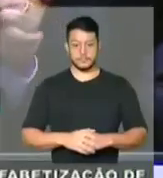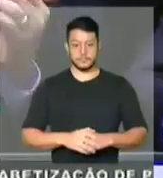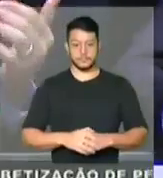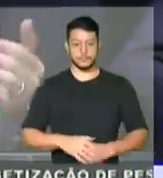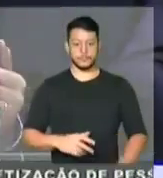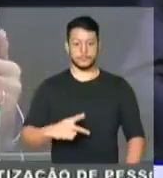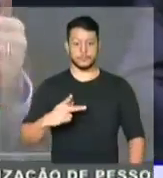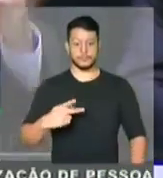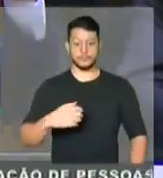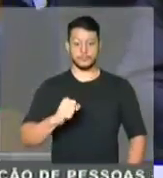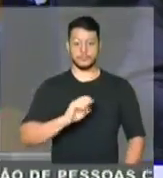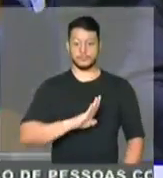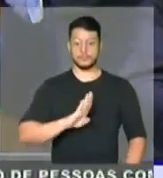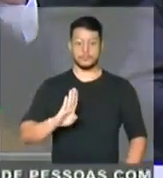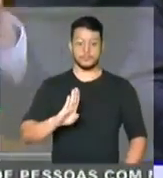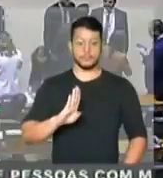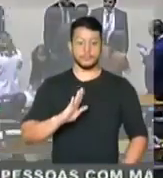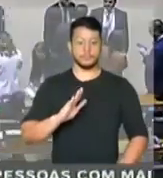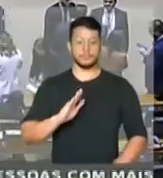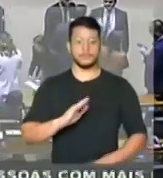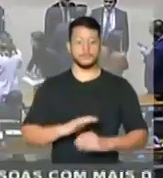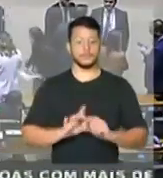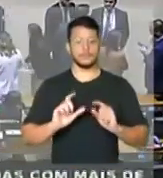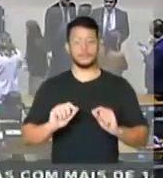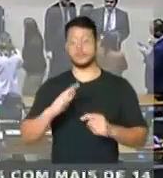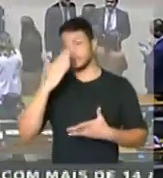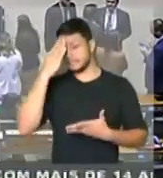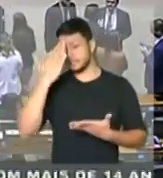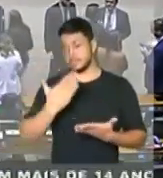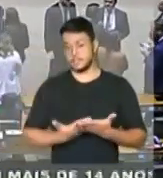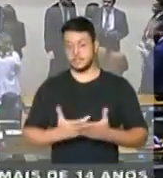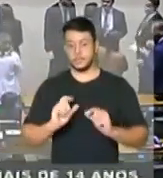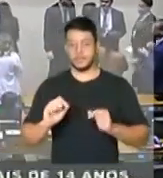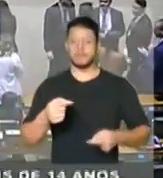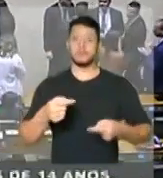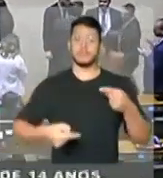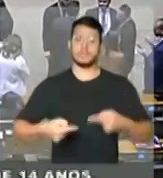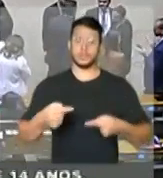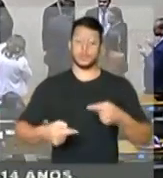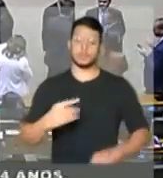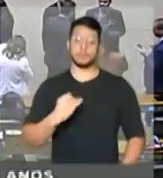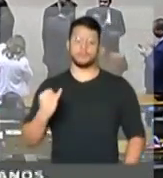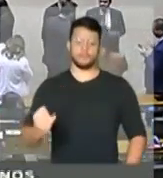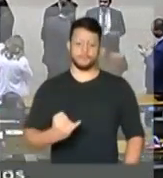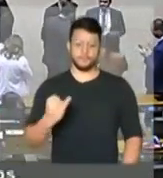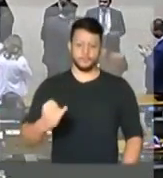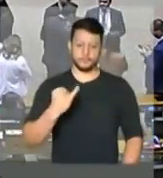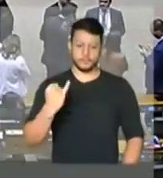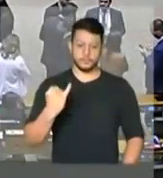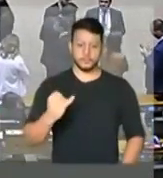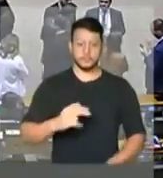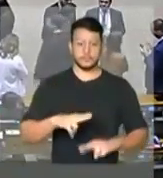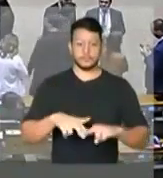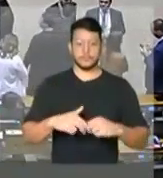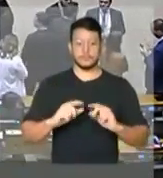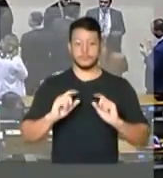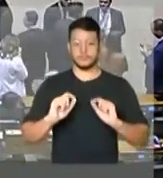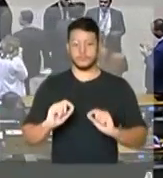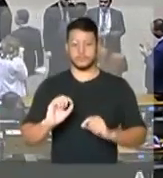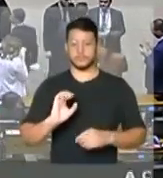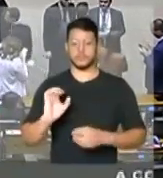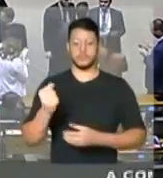o psb tem clareza que essa é uma discussão muito relevante o país política de segurança pública